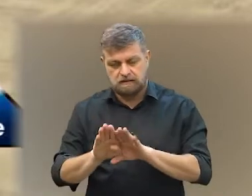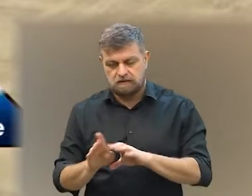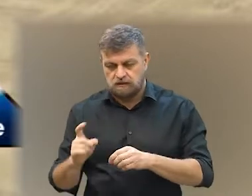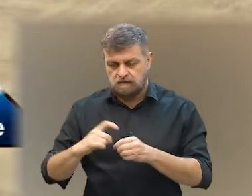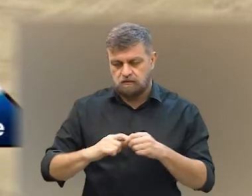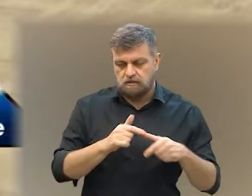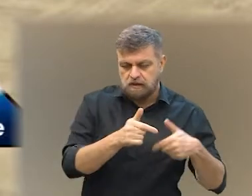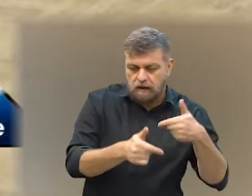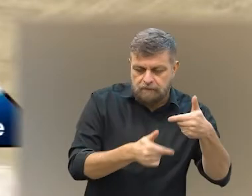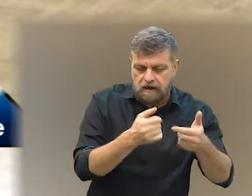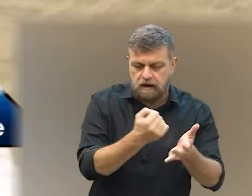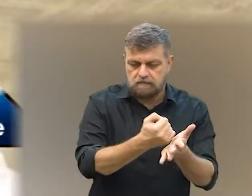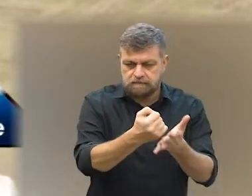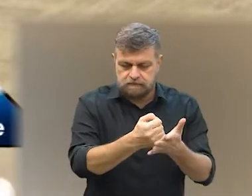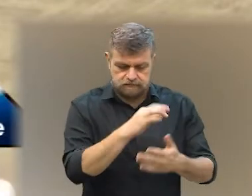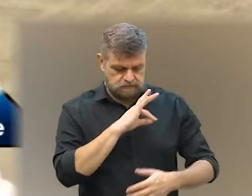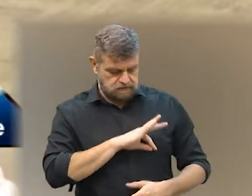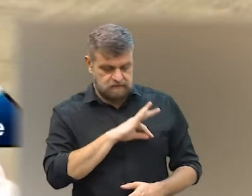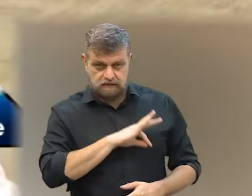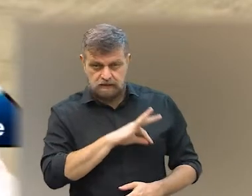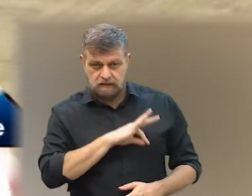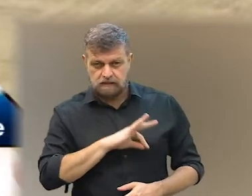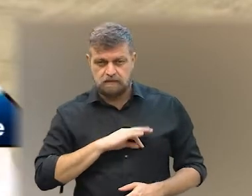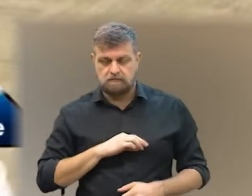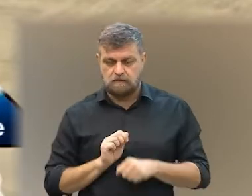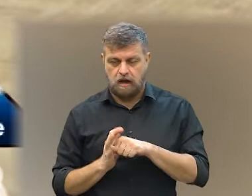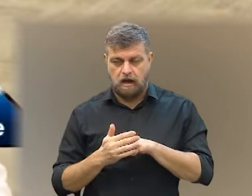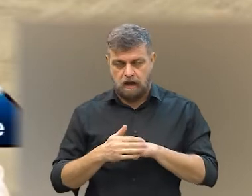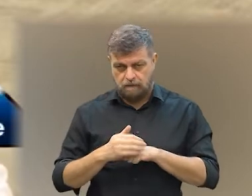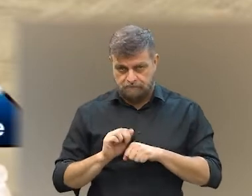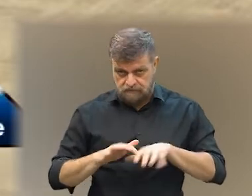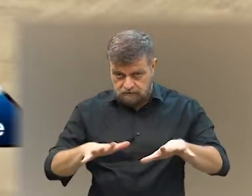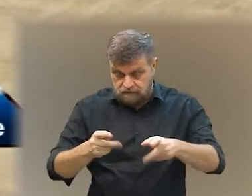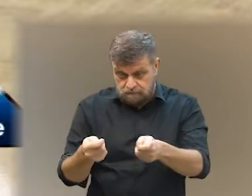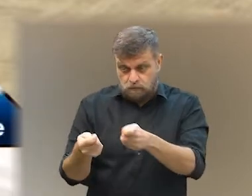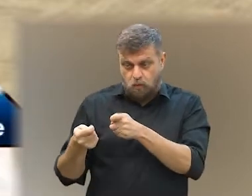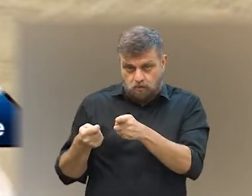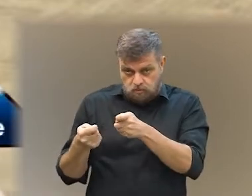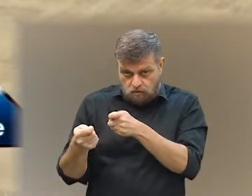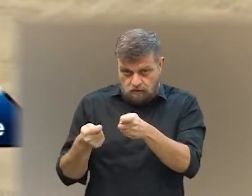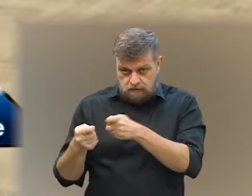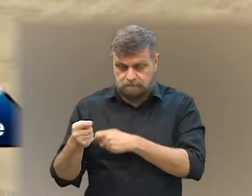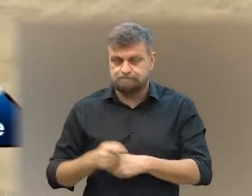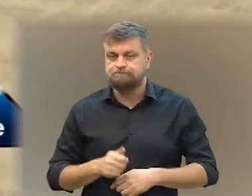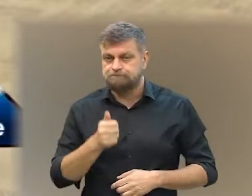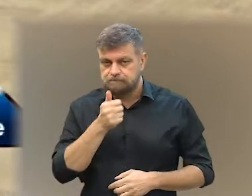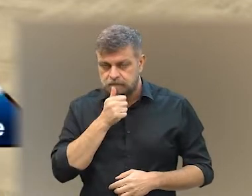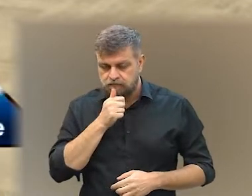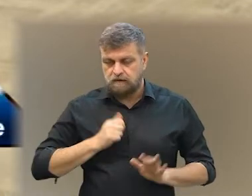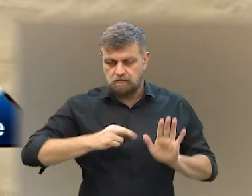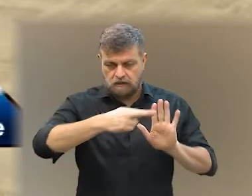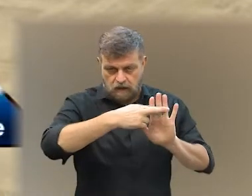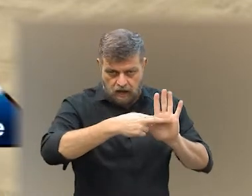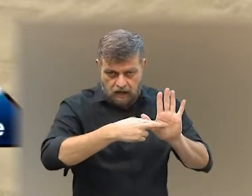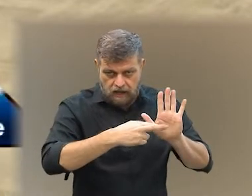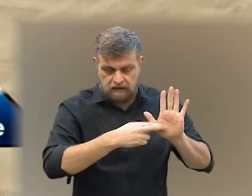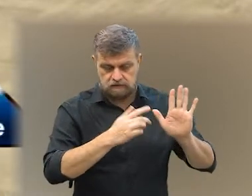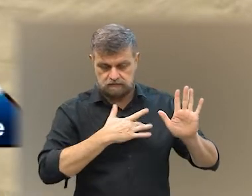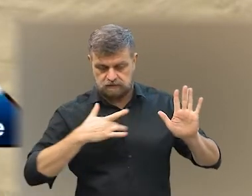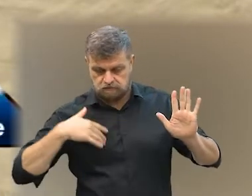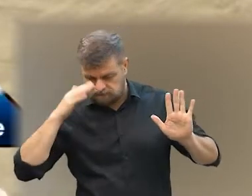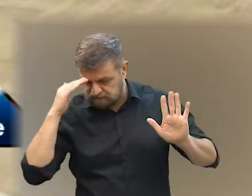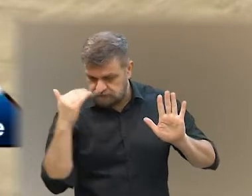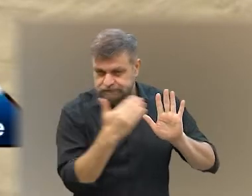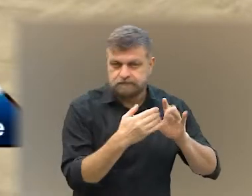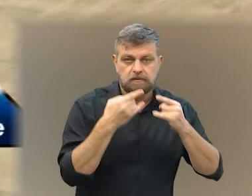ter de volta o seu emprego, ter a pandemia ainda, né, sob controle, com tudo que preconiza a Secretaria de